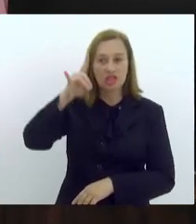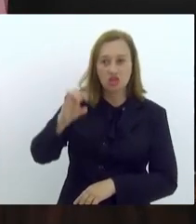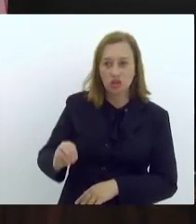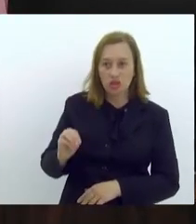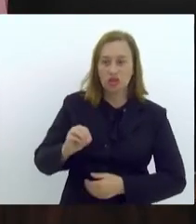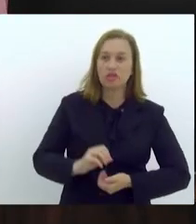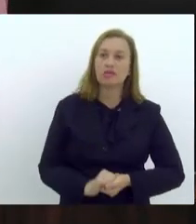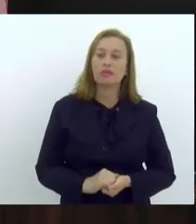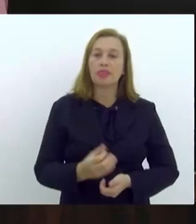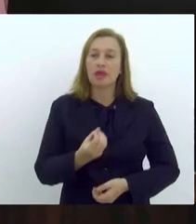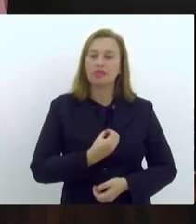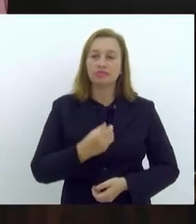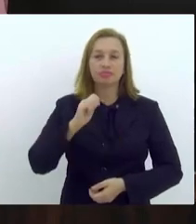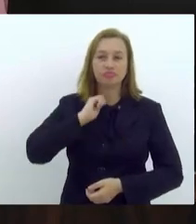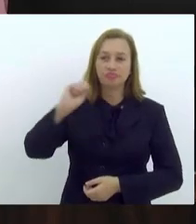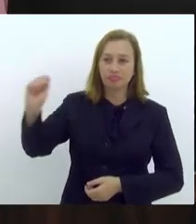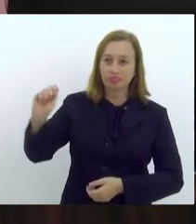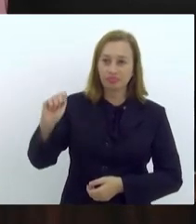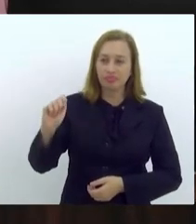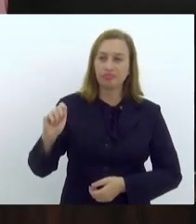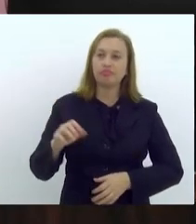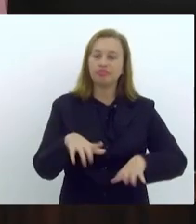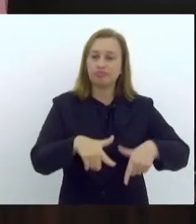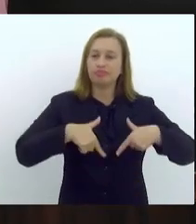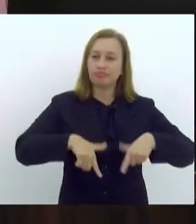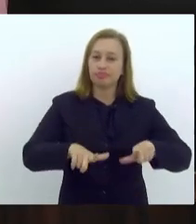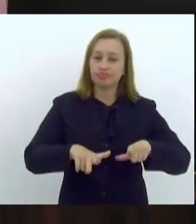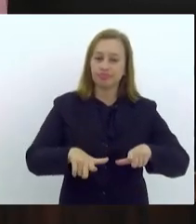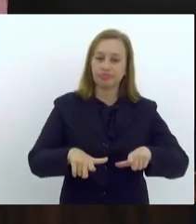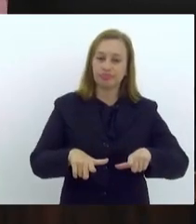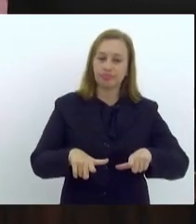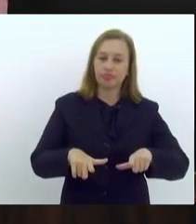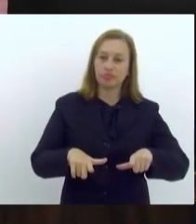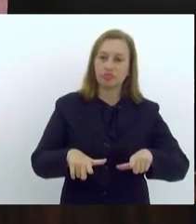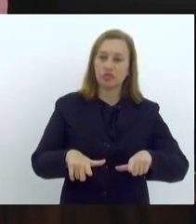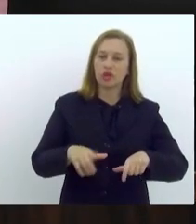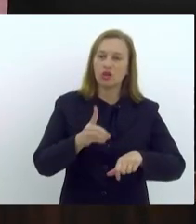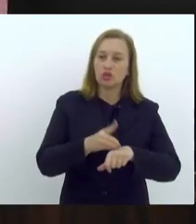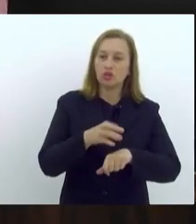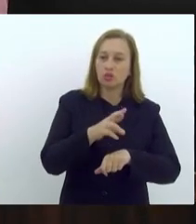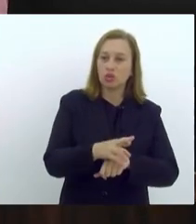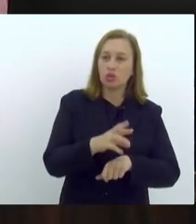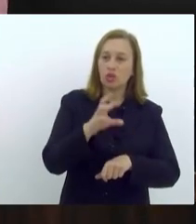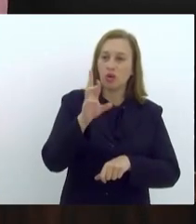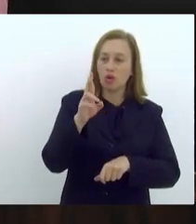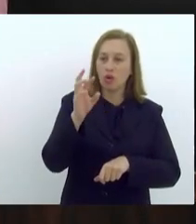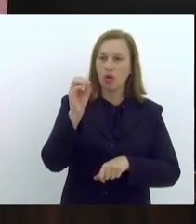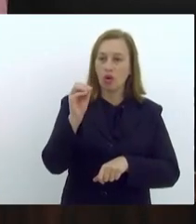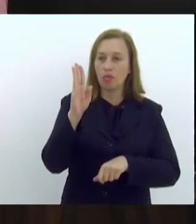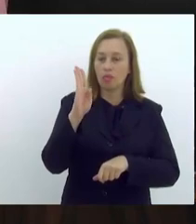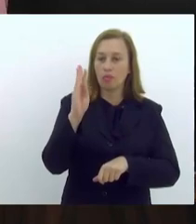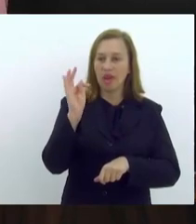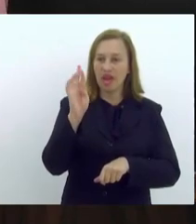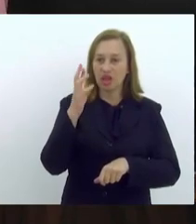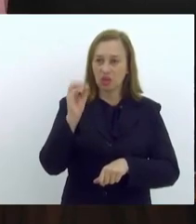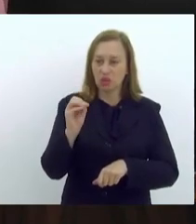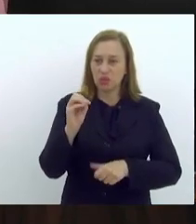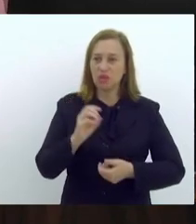que concede a medalha tiradente respectivo diploma excelentíssimo senhor doutor Roberto Rappoport.